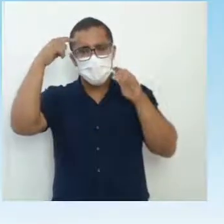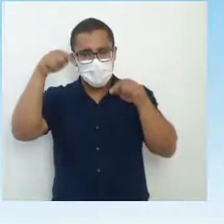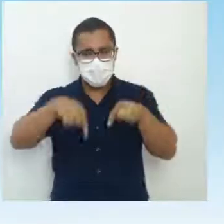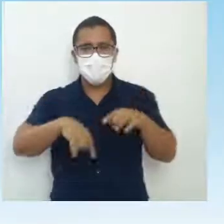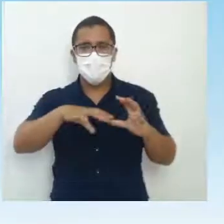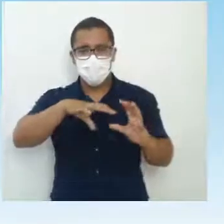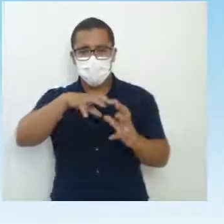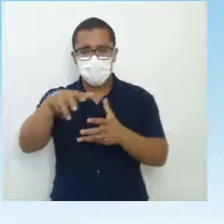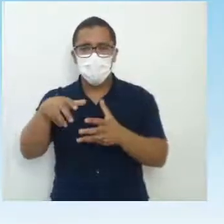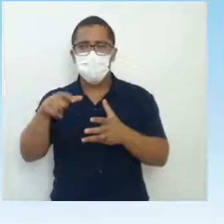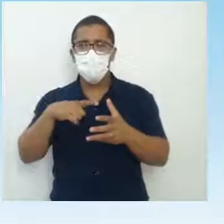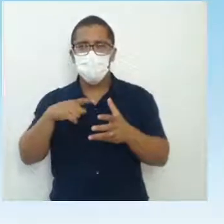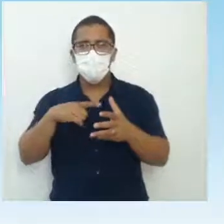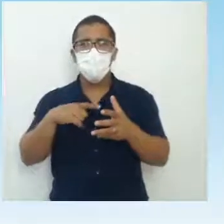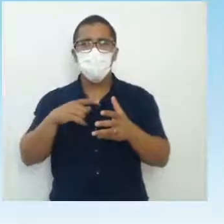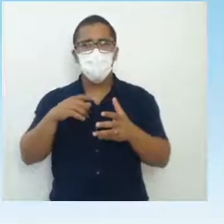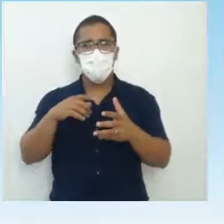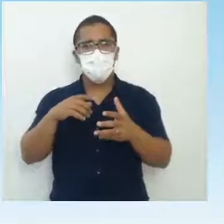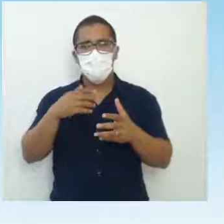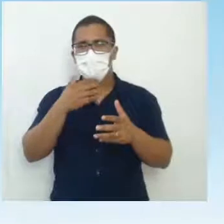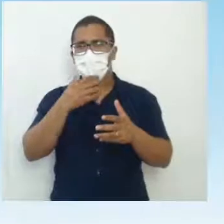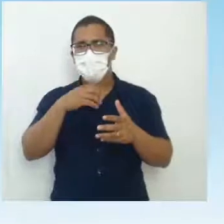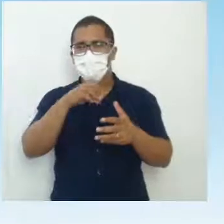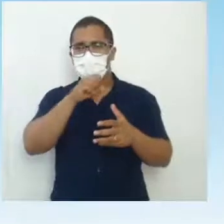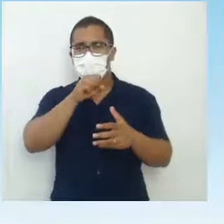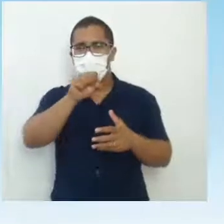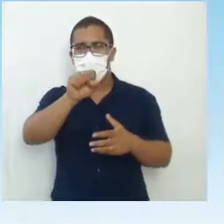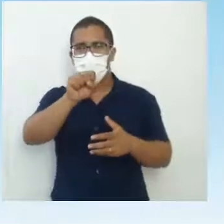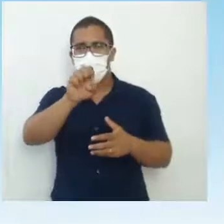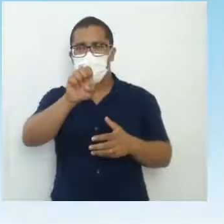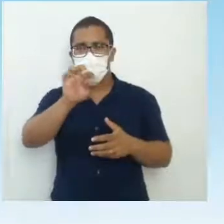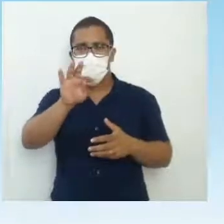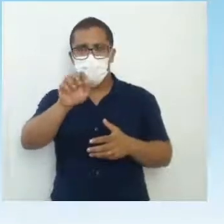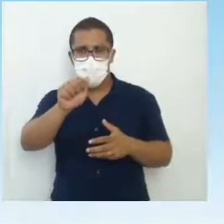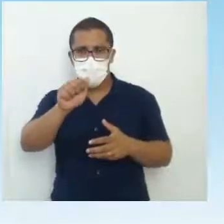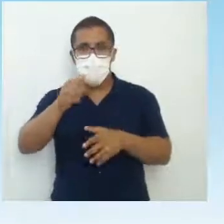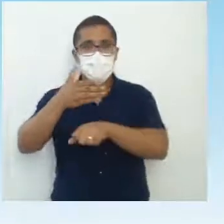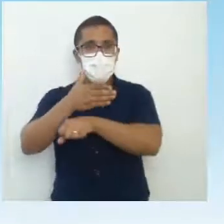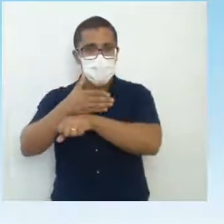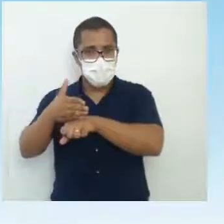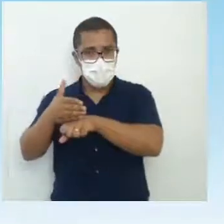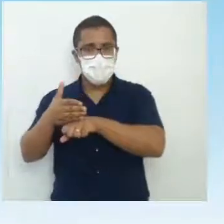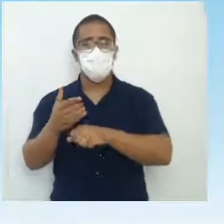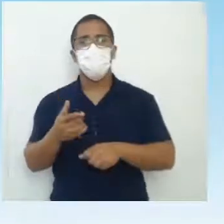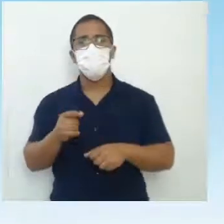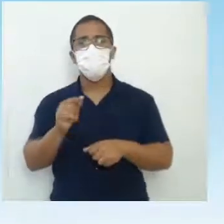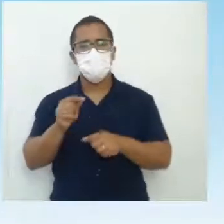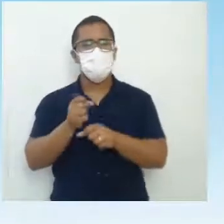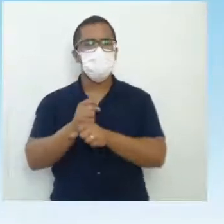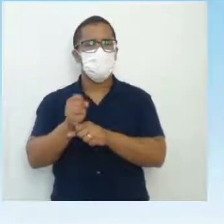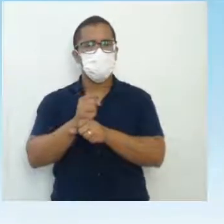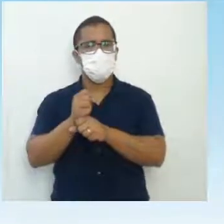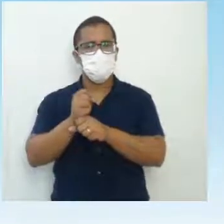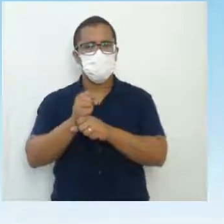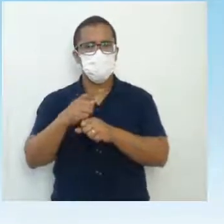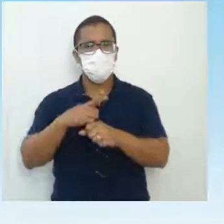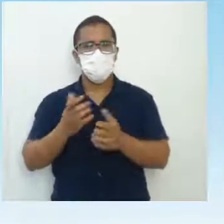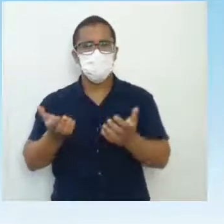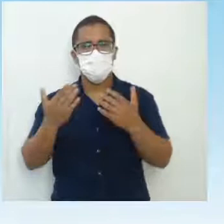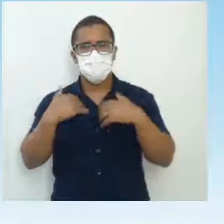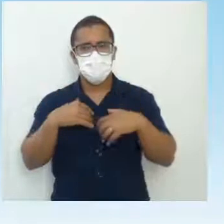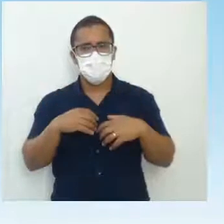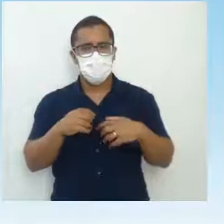a doutrina do Pai, Seta Branca. Após experiência de muitos milênios, portando a